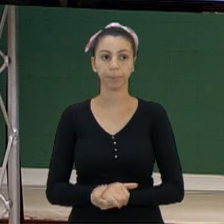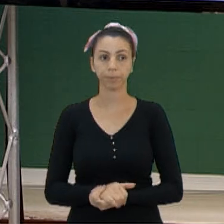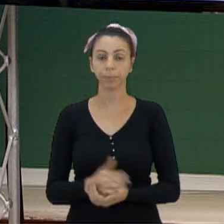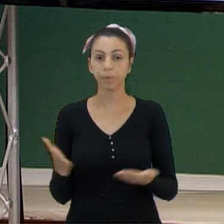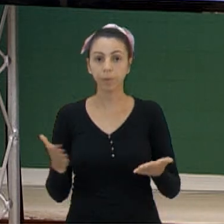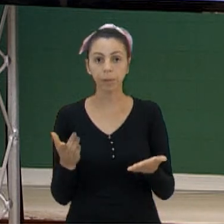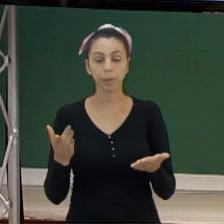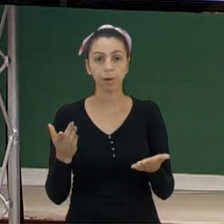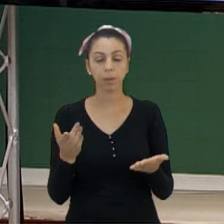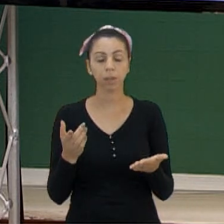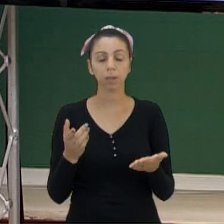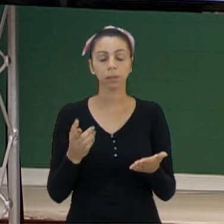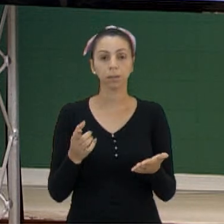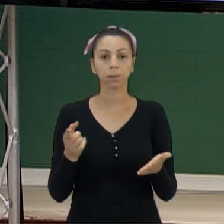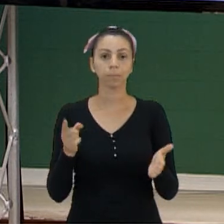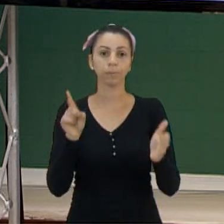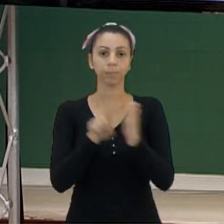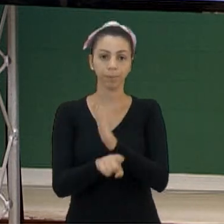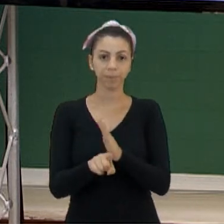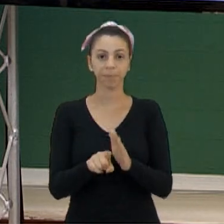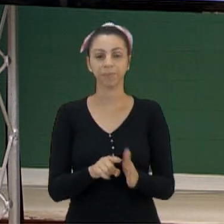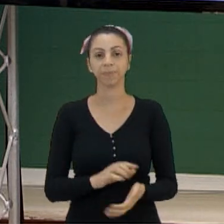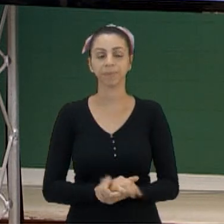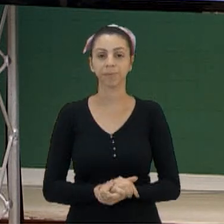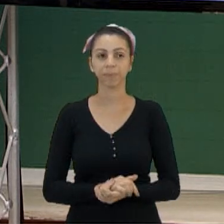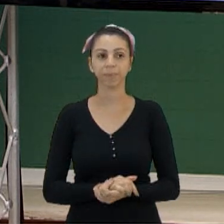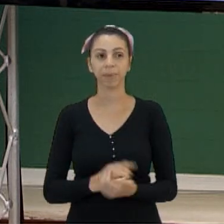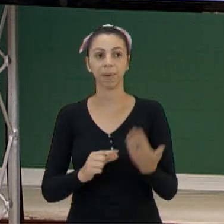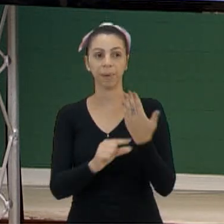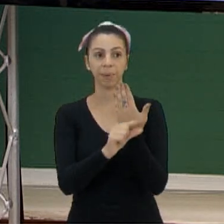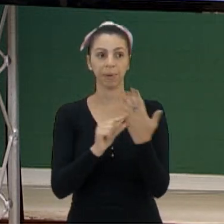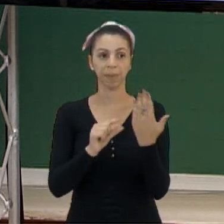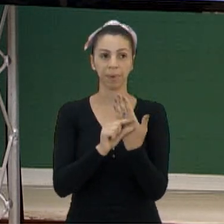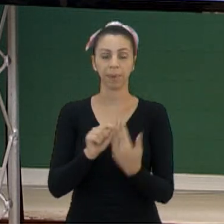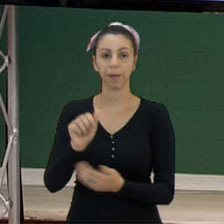Quiz agora. Segunda questão do quiz. Sobre Andrea Pozzo.